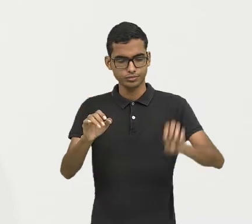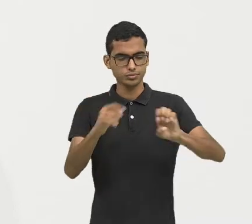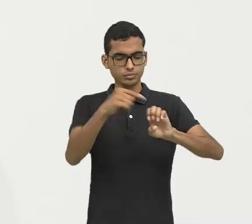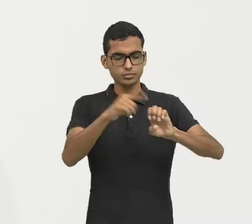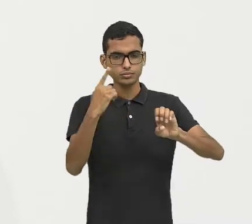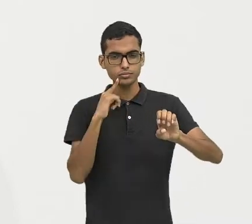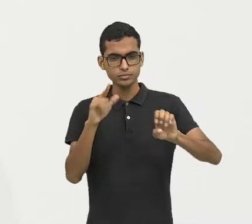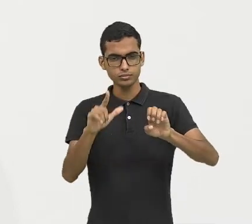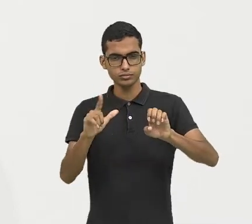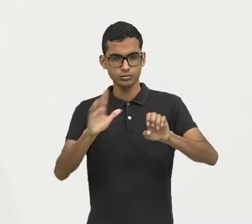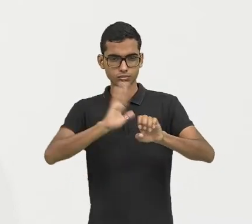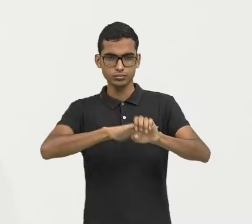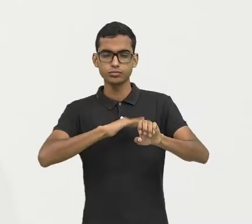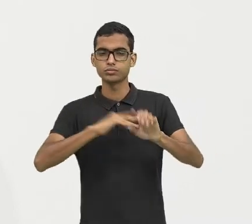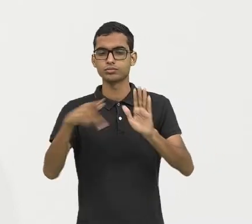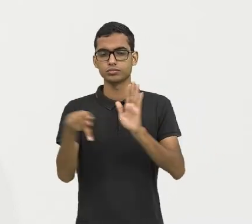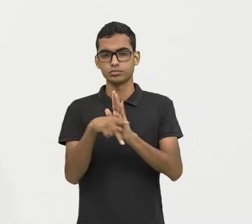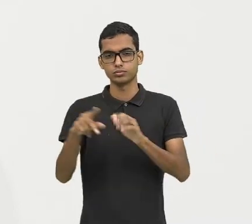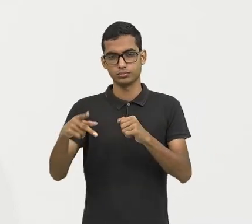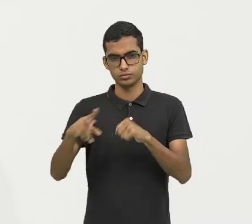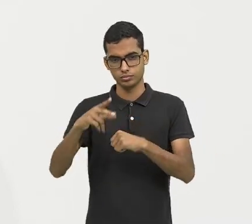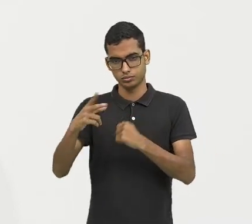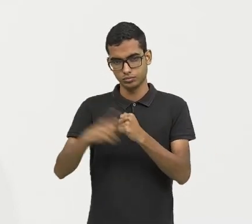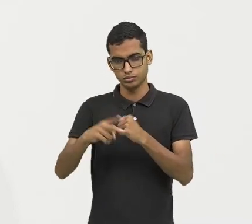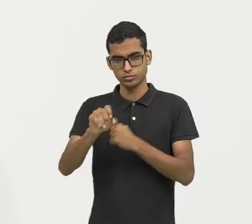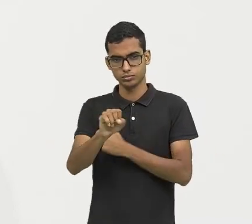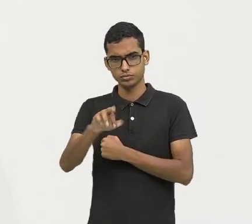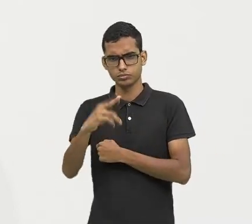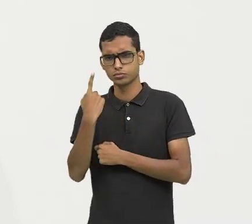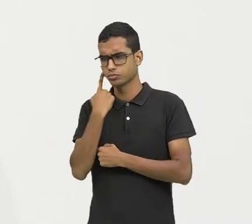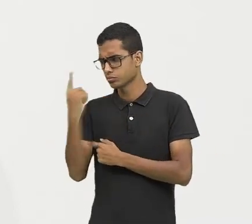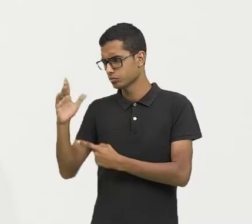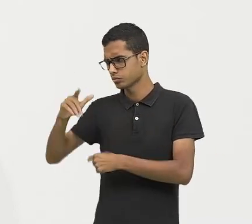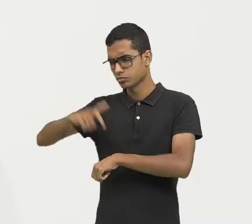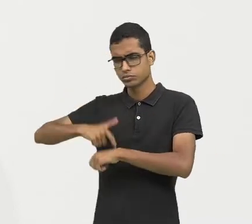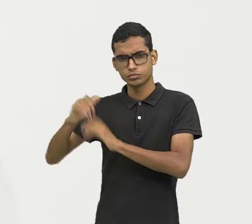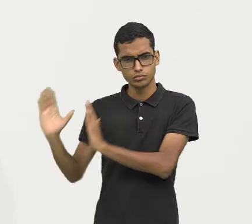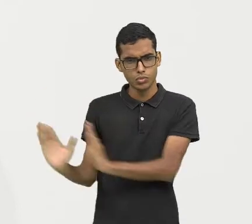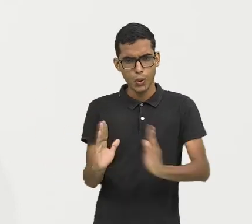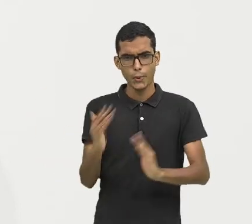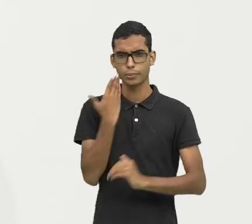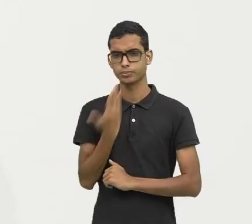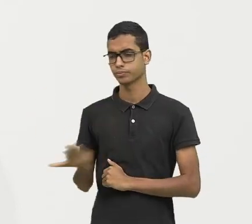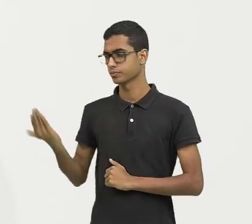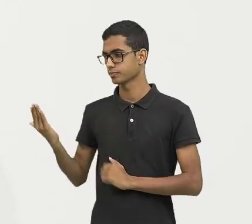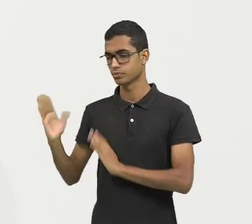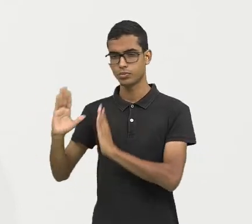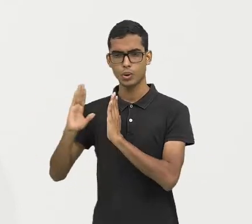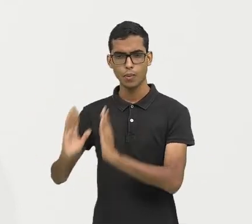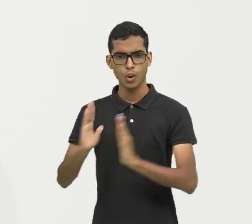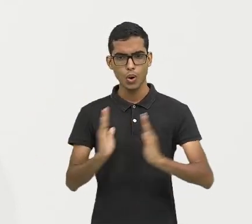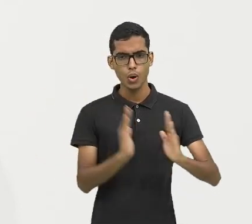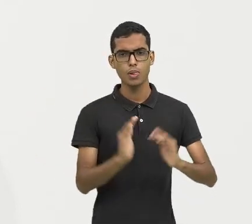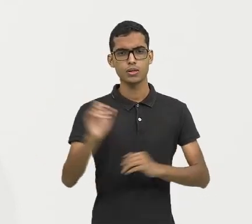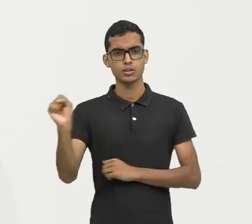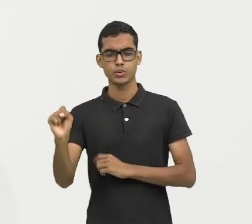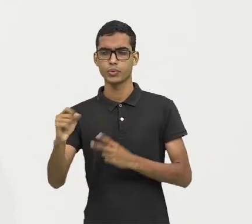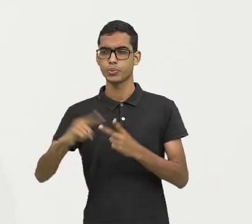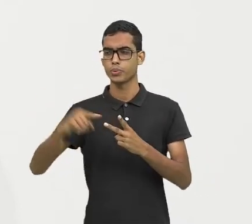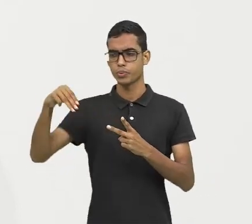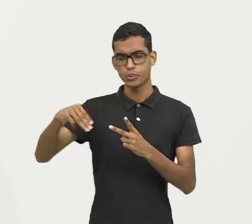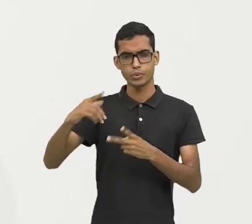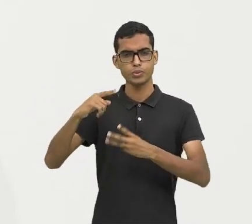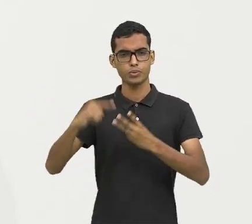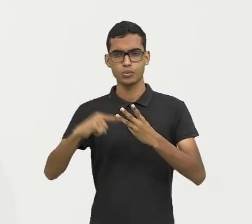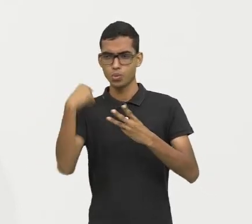para a gente uma ideia de tempo, certo? Tempo cronológico, segundo, minutos,